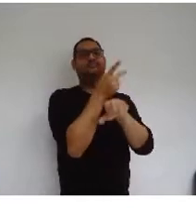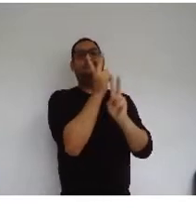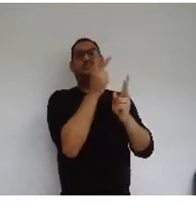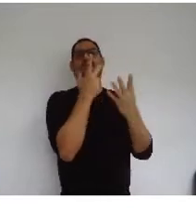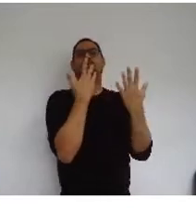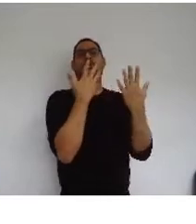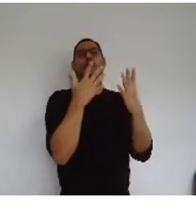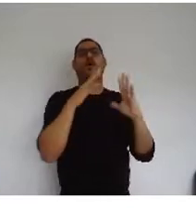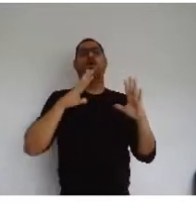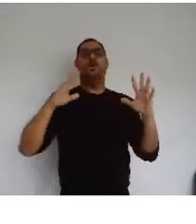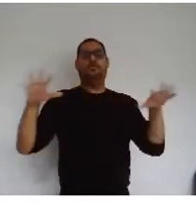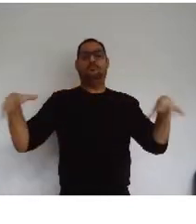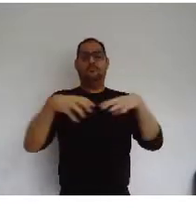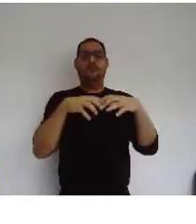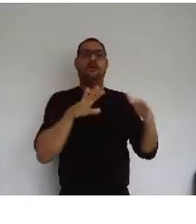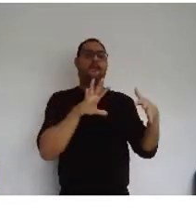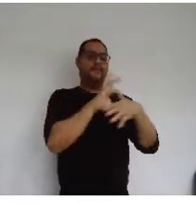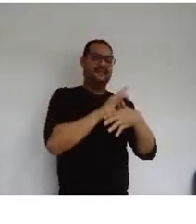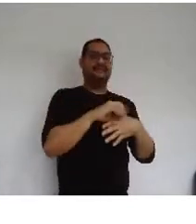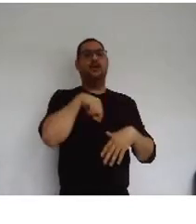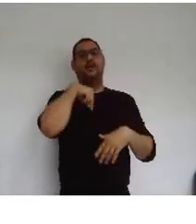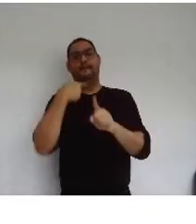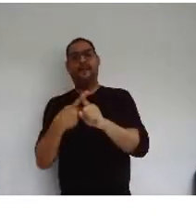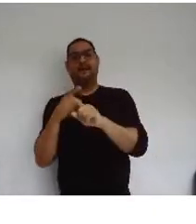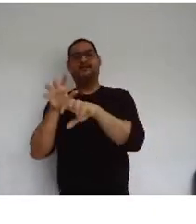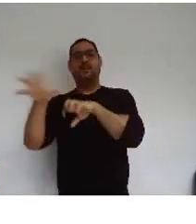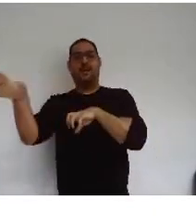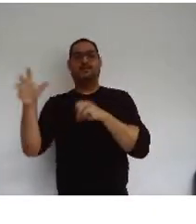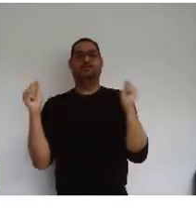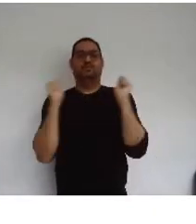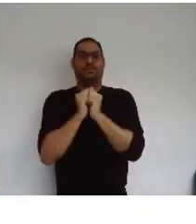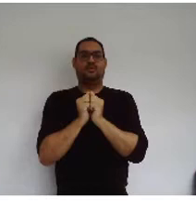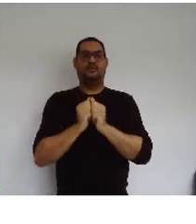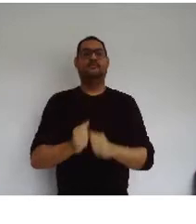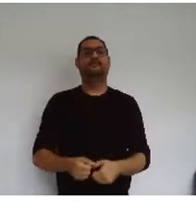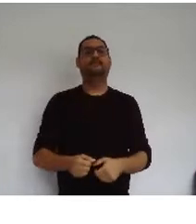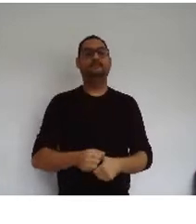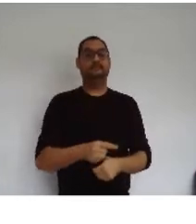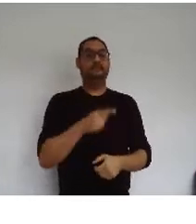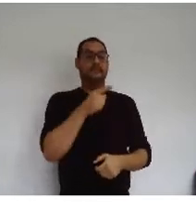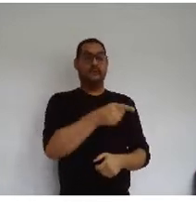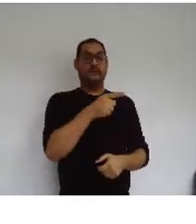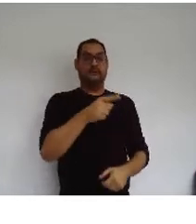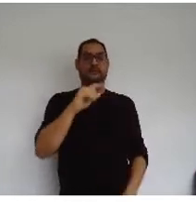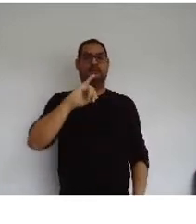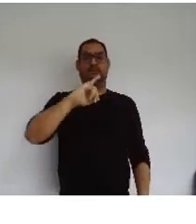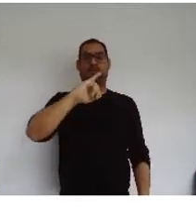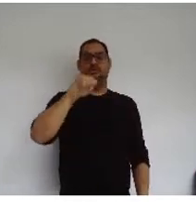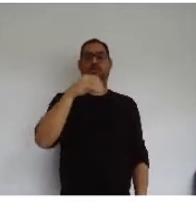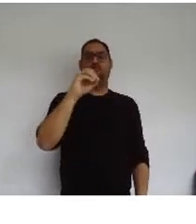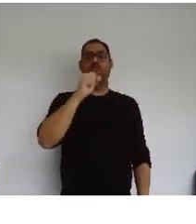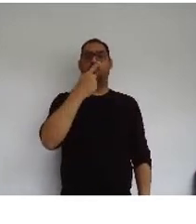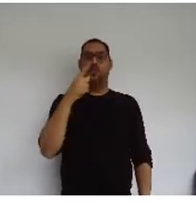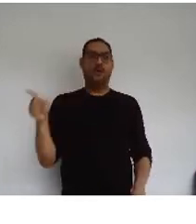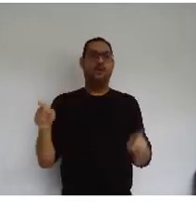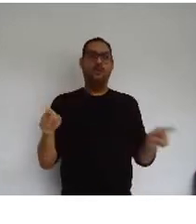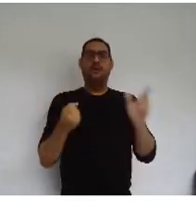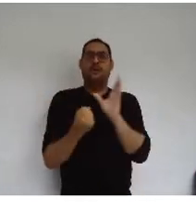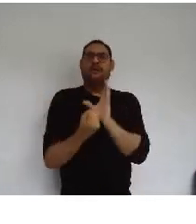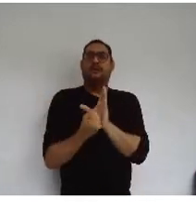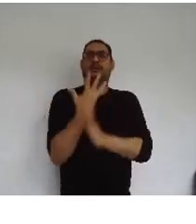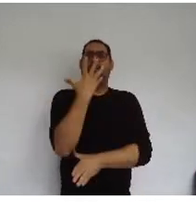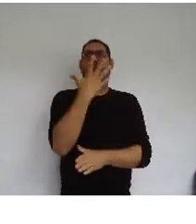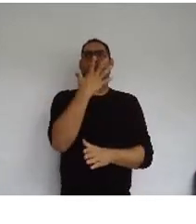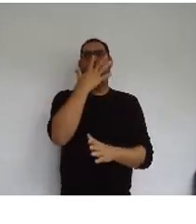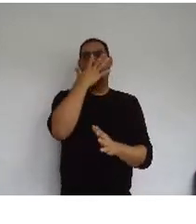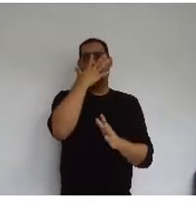dois mundos. Esse é um projeto que ele forja ou fabrica semioticamente como meio